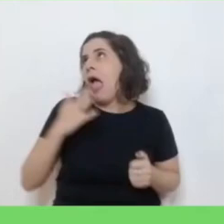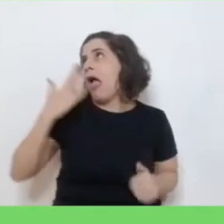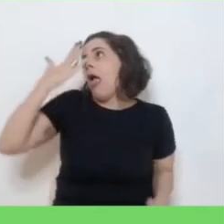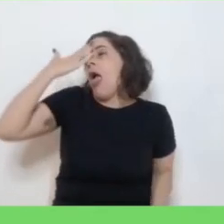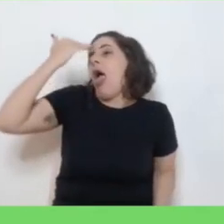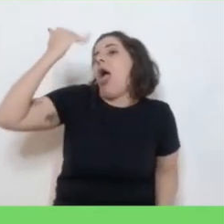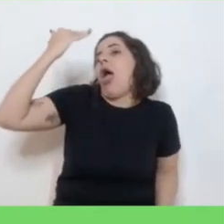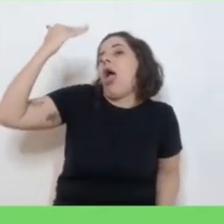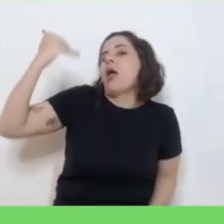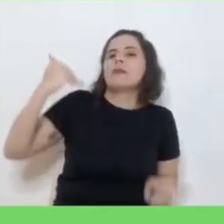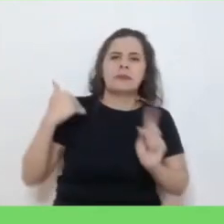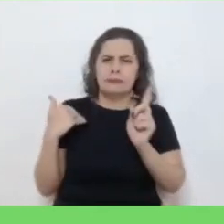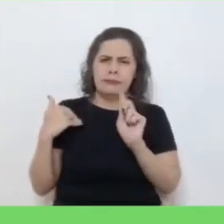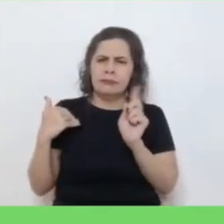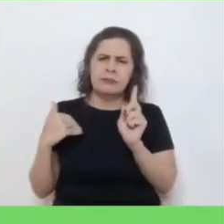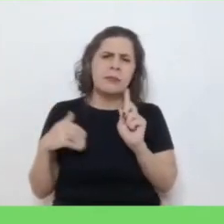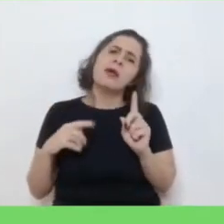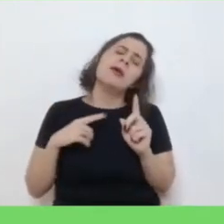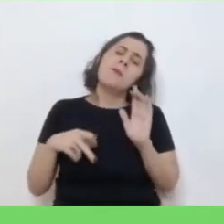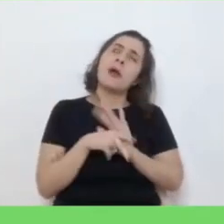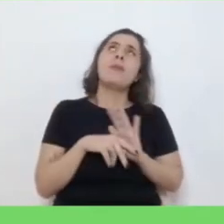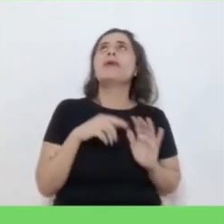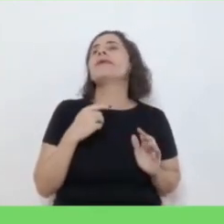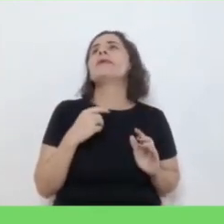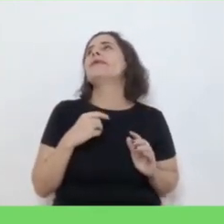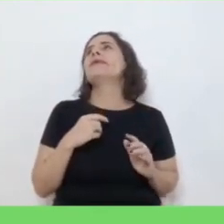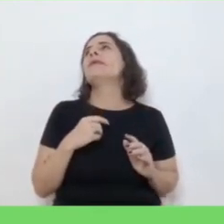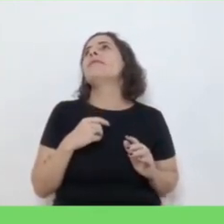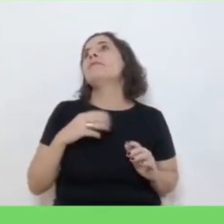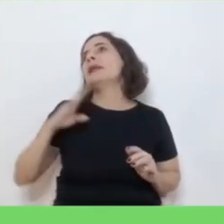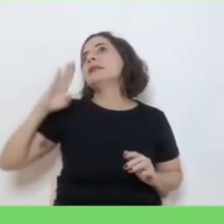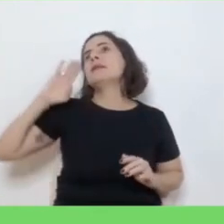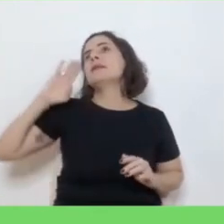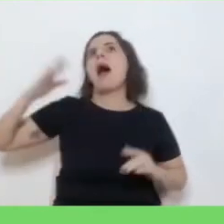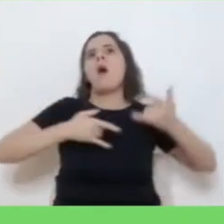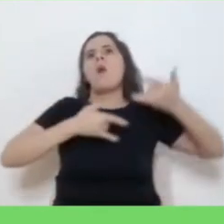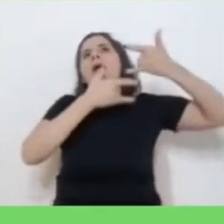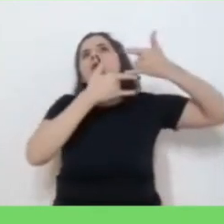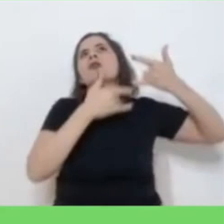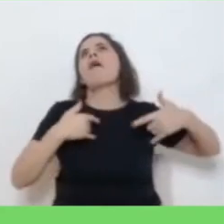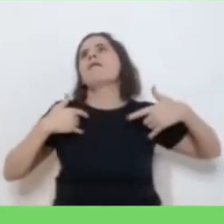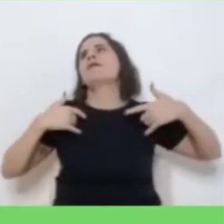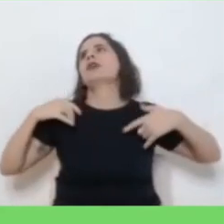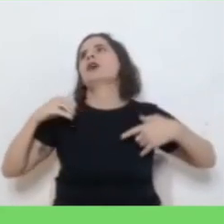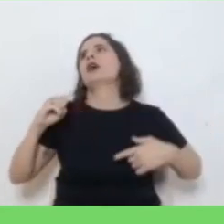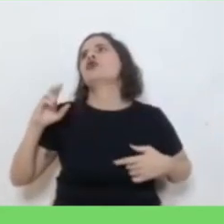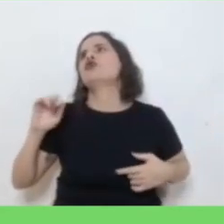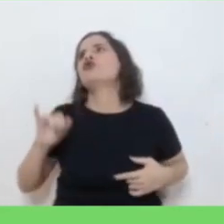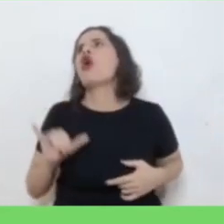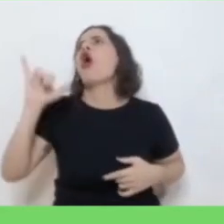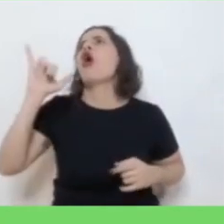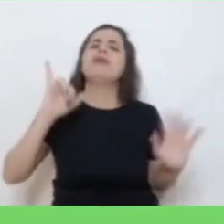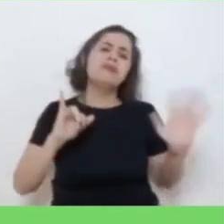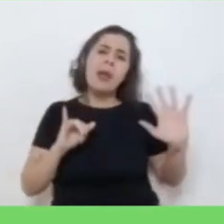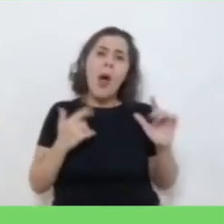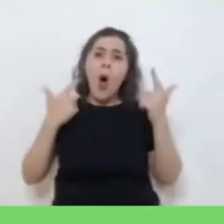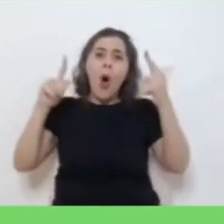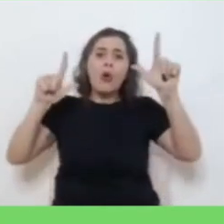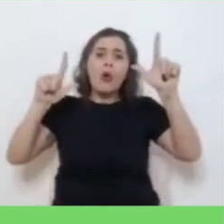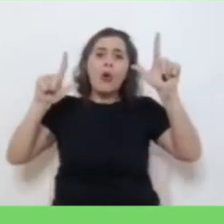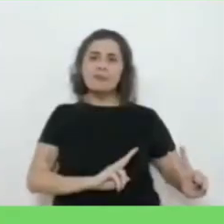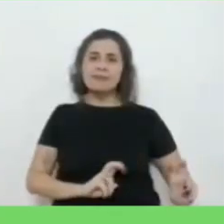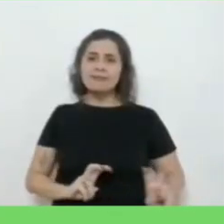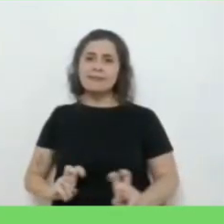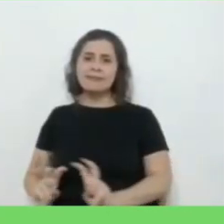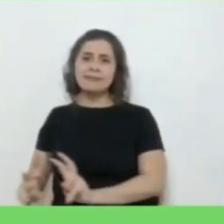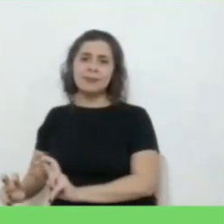necessariamente são essas que são dos jogos AAA, dos grandes jogos da indústria. Né? Então, você desenvolve algumas outras temáticas. Então, por exemplo, a gente tem